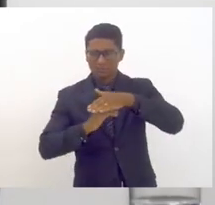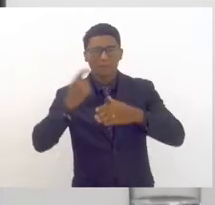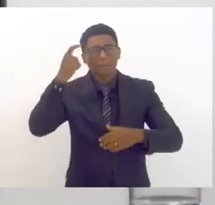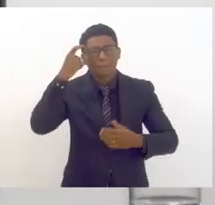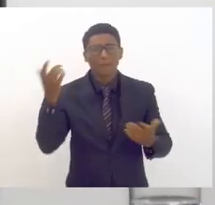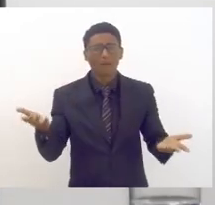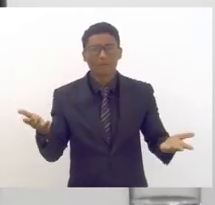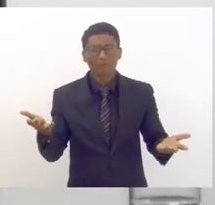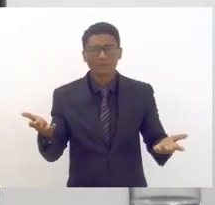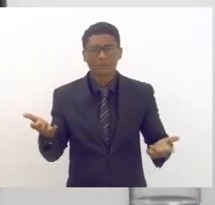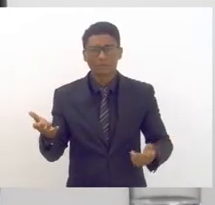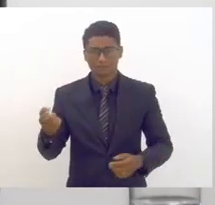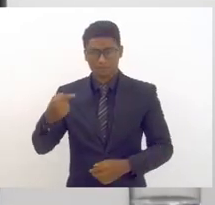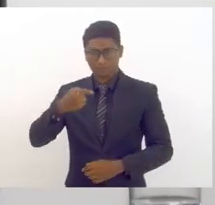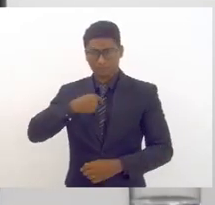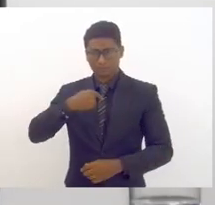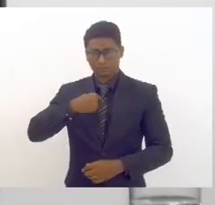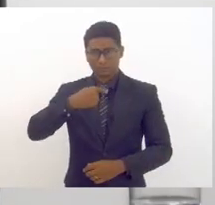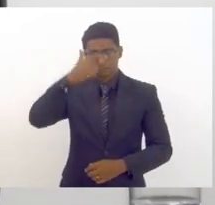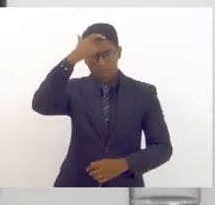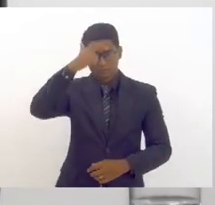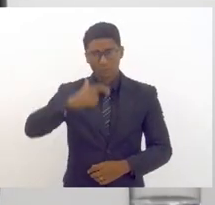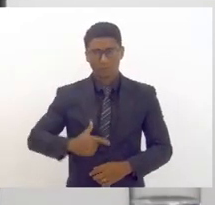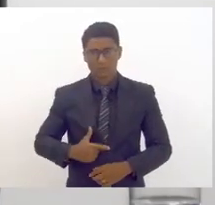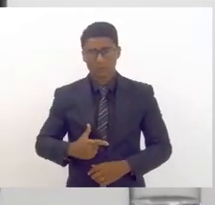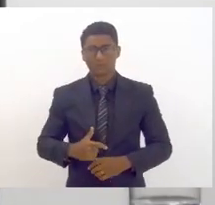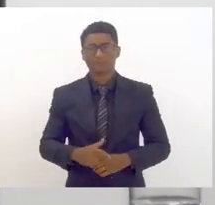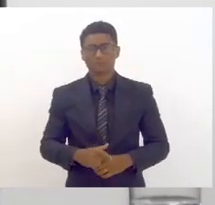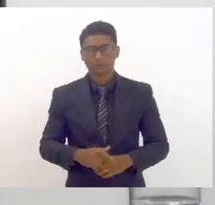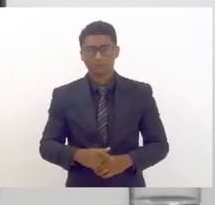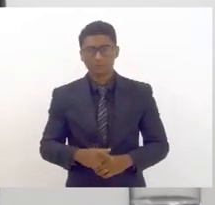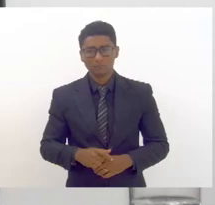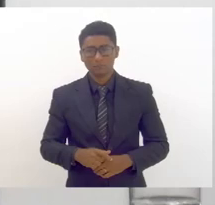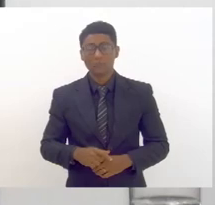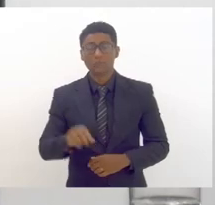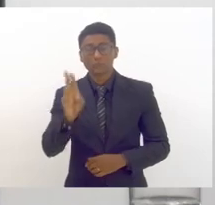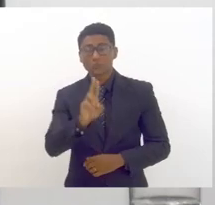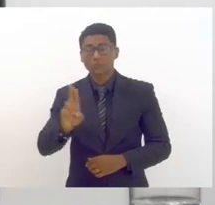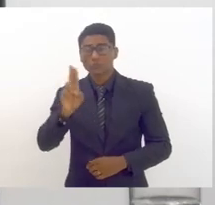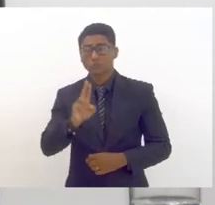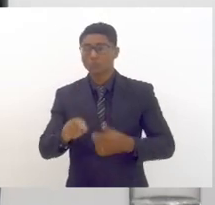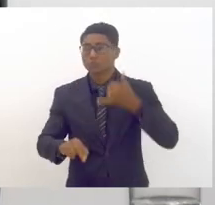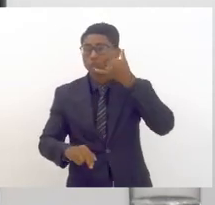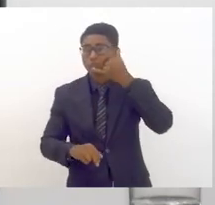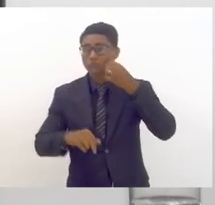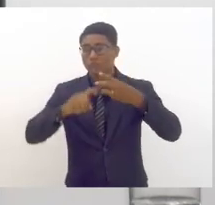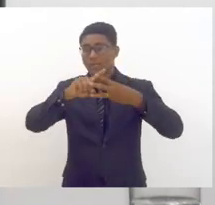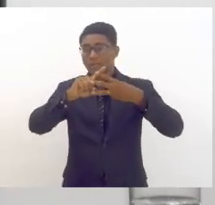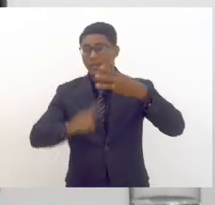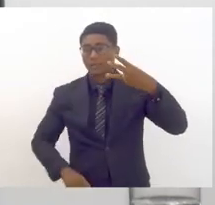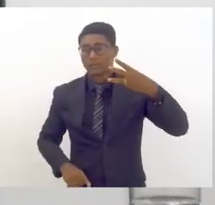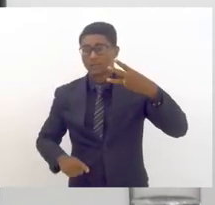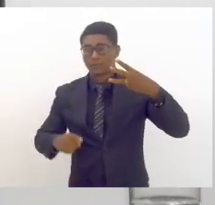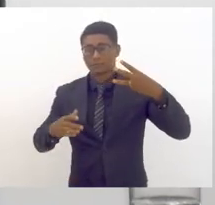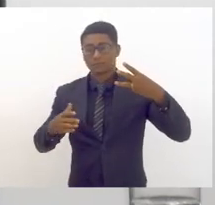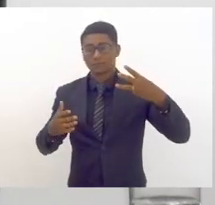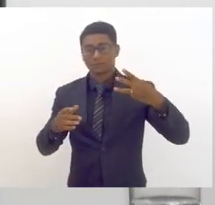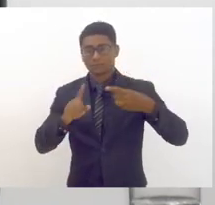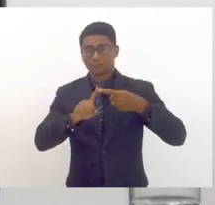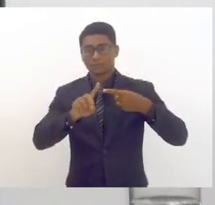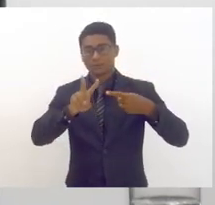que acabo tendo que usar 3 linhas no meu iPhone, eu uso a